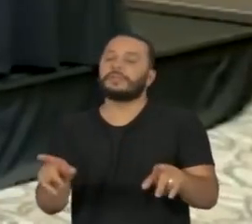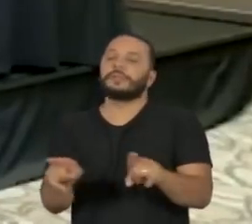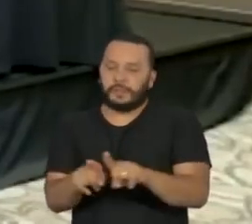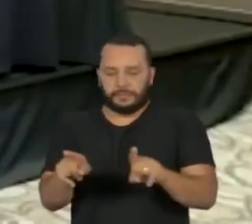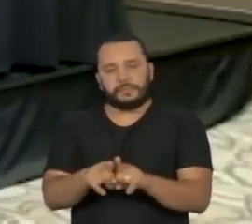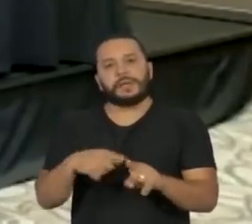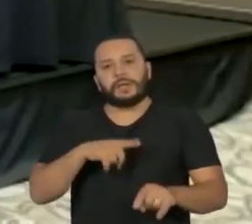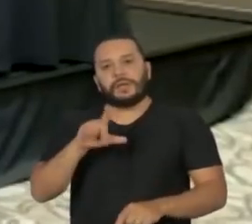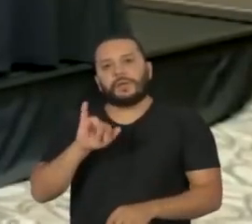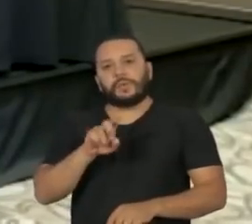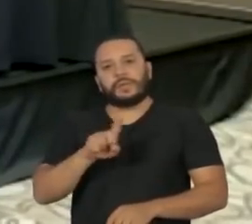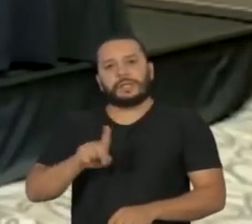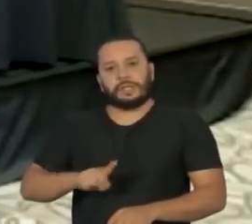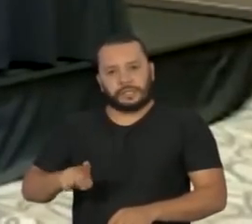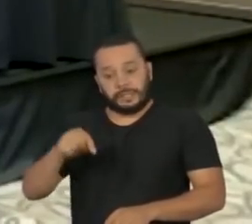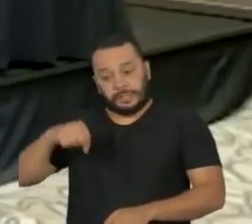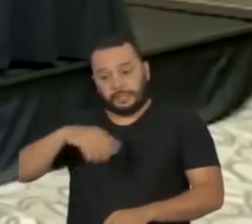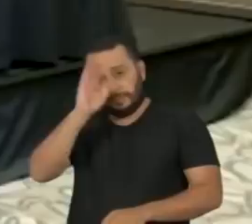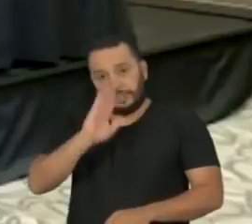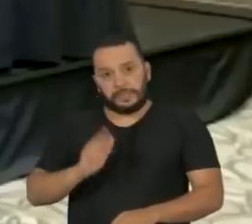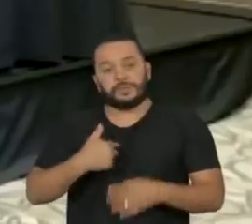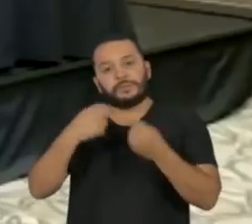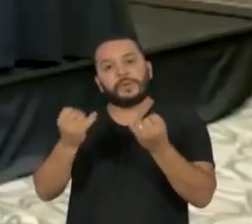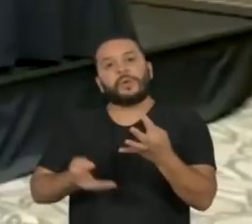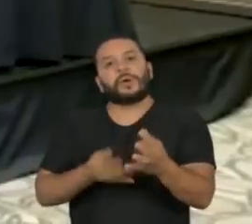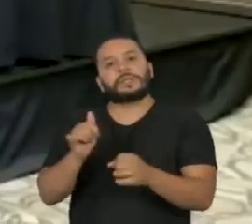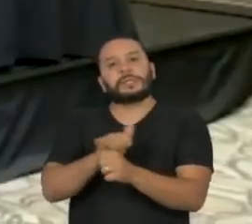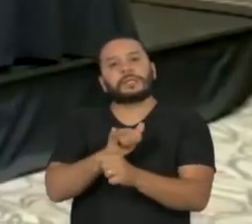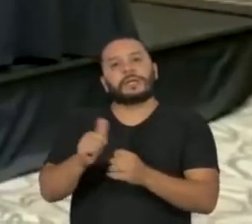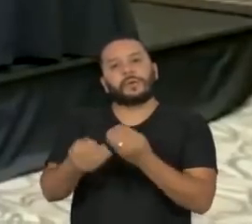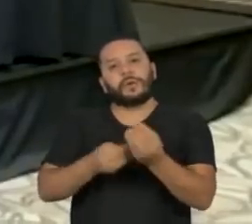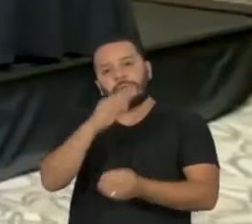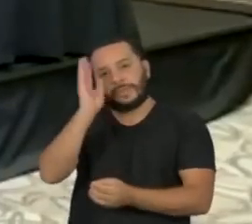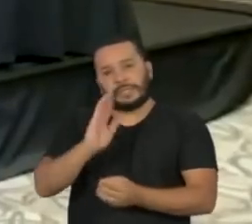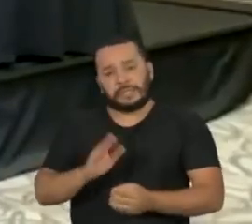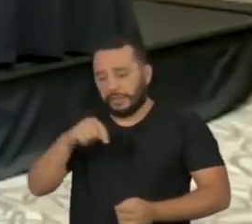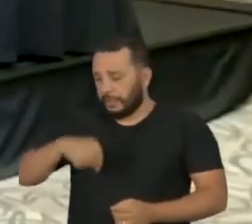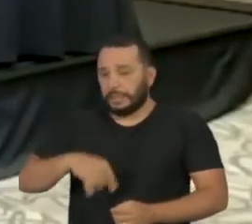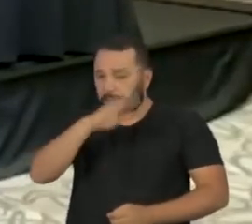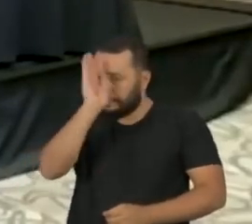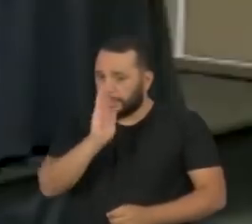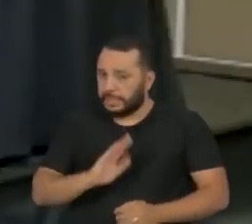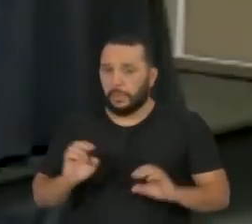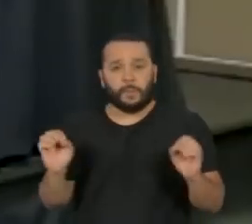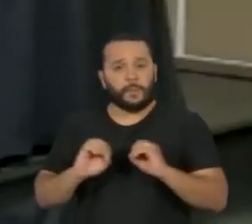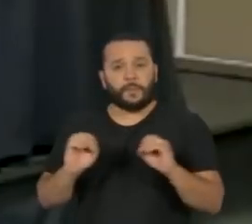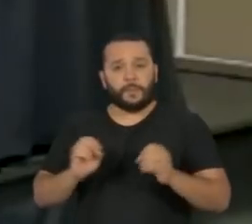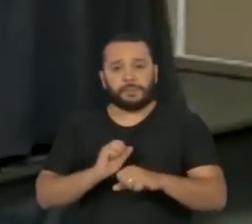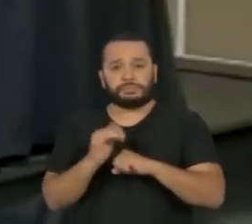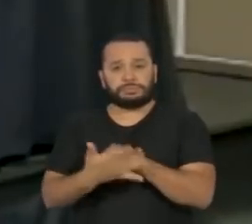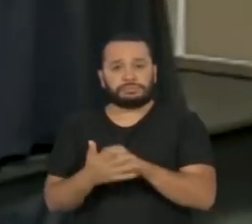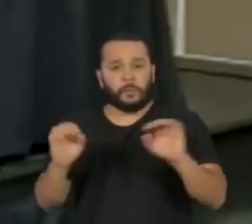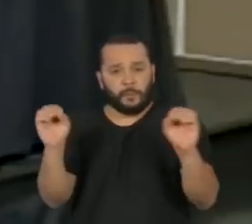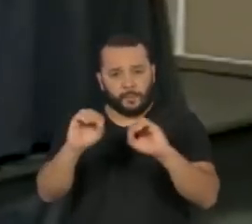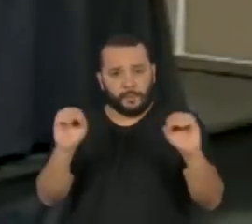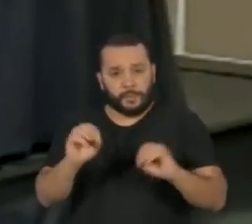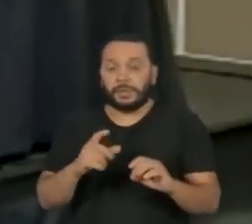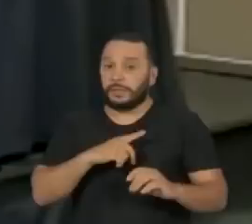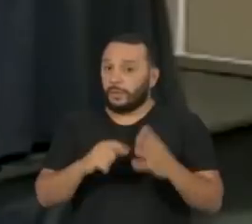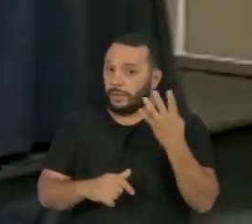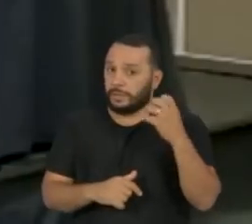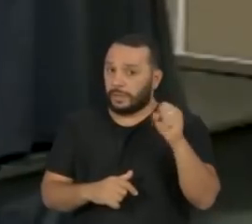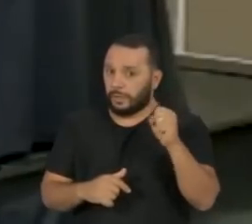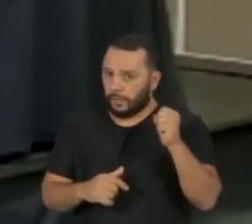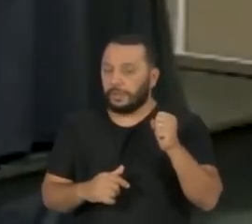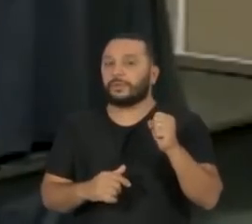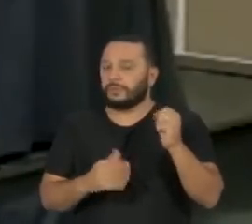Henrique Mandetta, apresentou a metodologia brasileira. O país segue sem registro do Covid-19. 48 casos suspeitos já